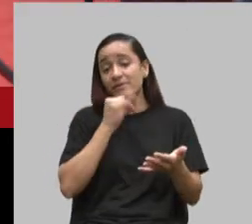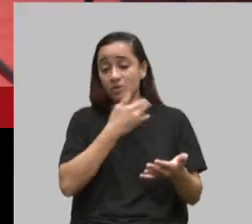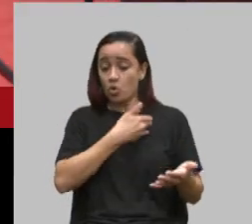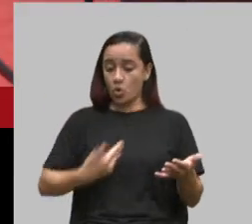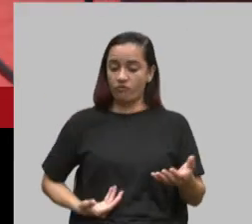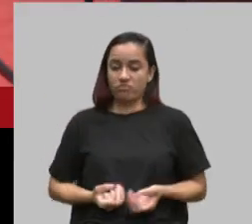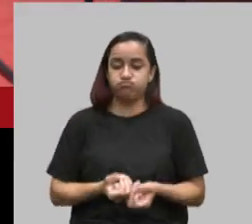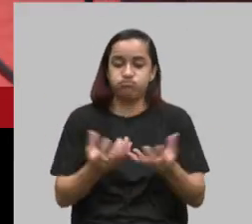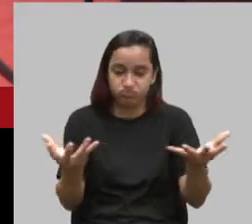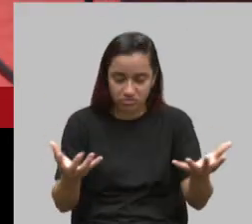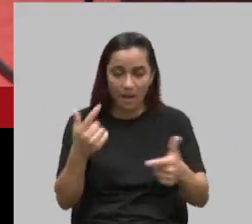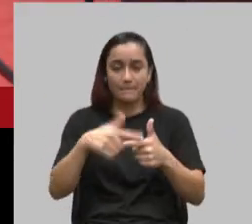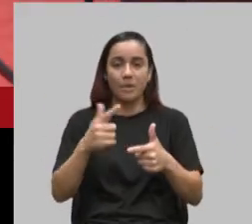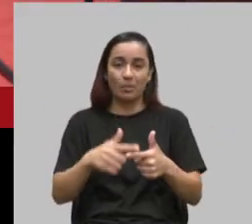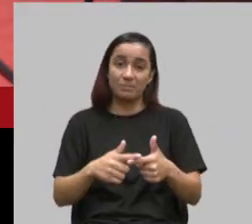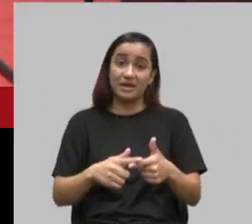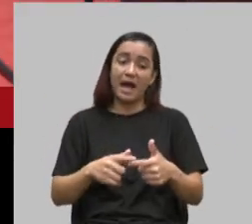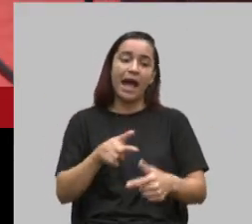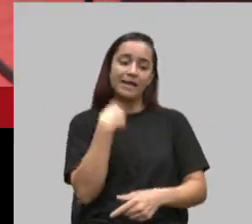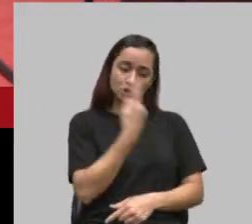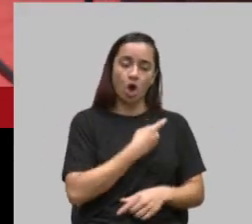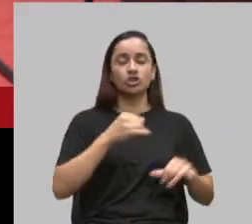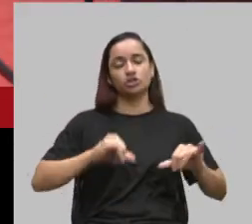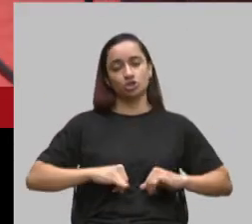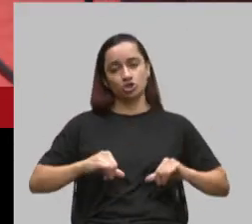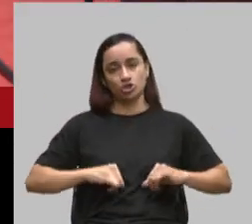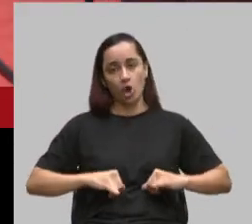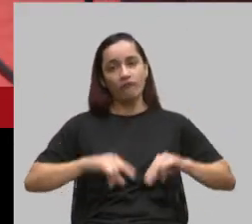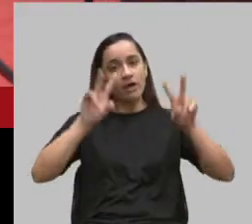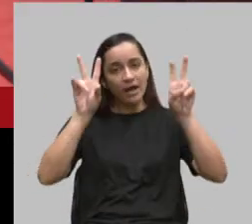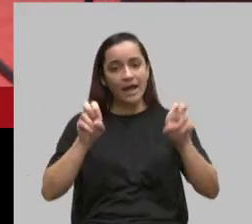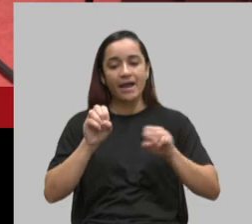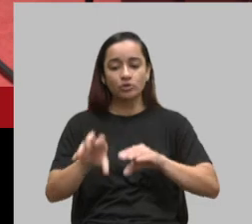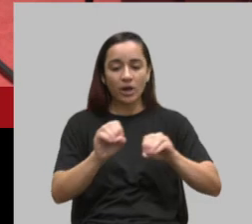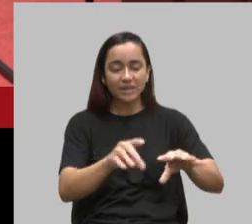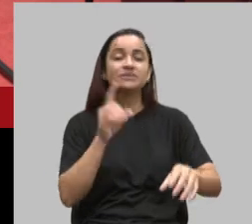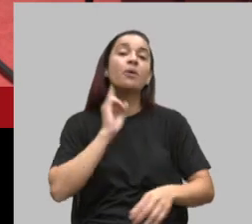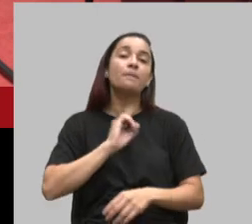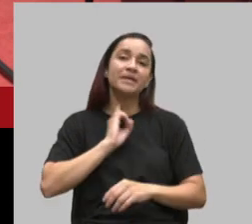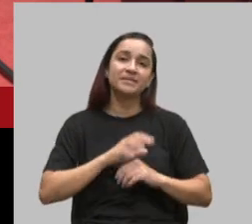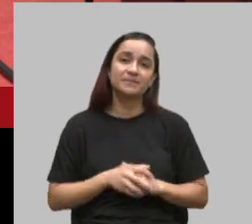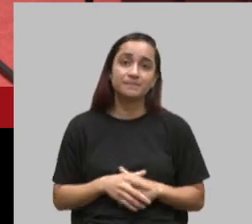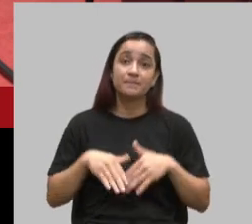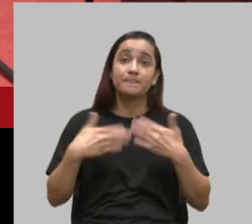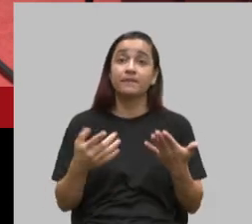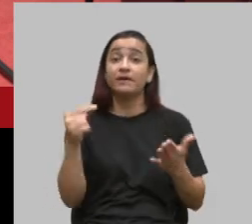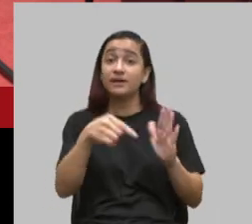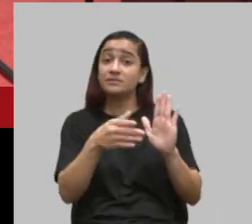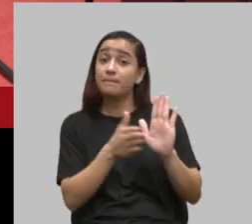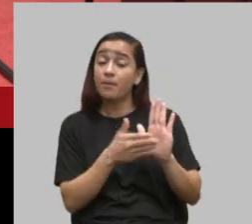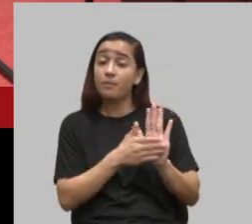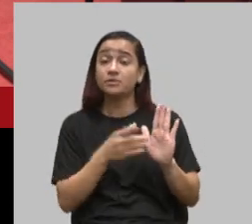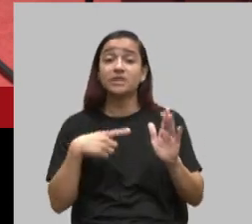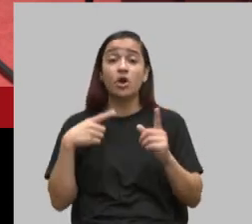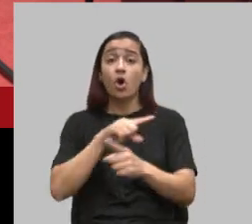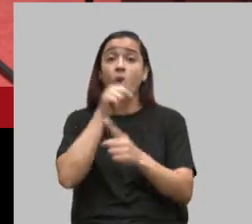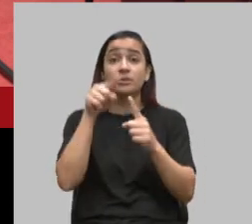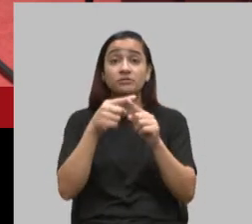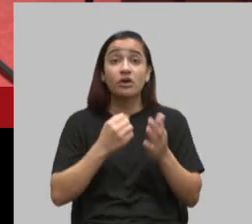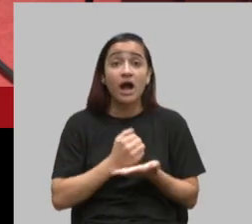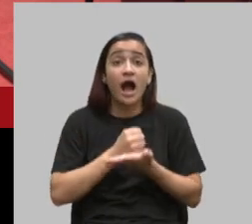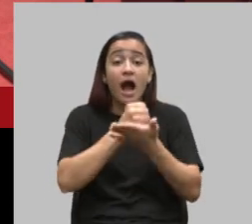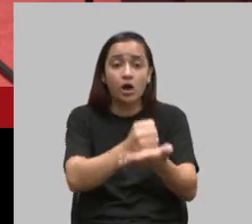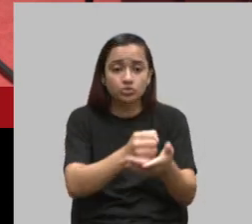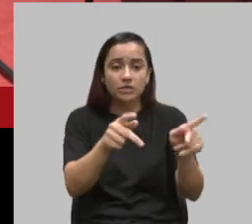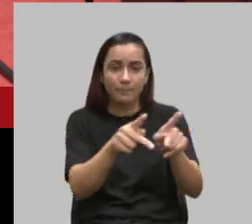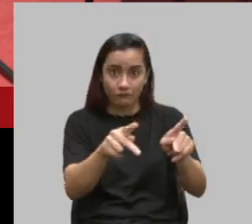infelizmente quem sofrem somos nós somos é a educação mineira Então essa proposta tem como intenção ajudar os professores e ajudando